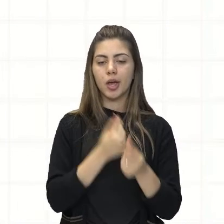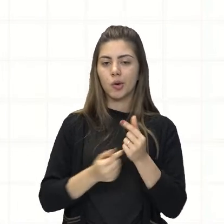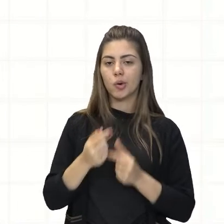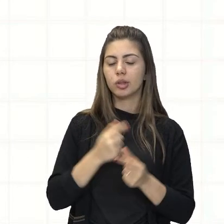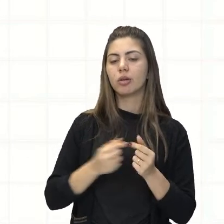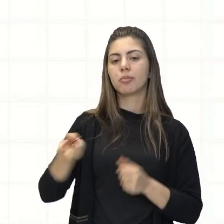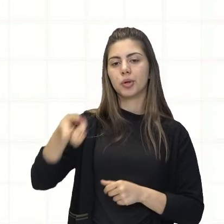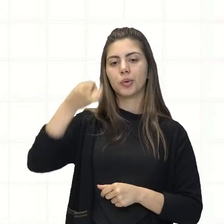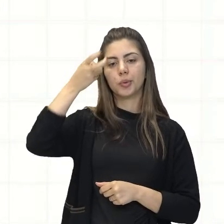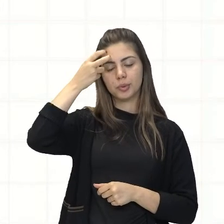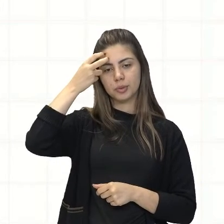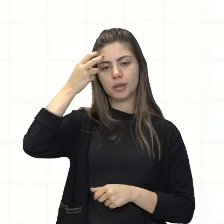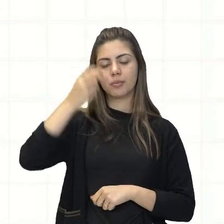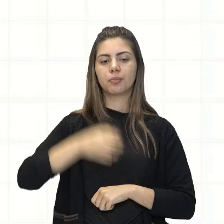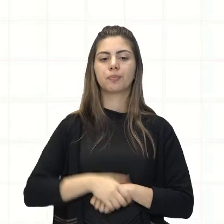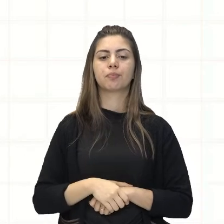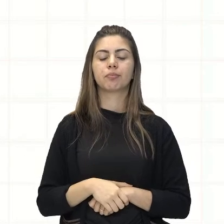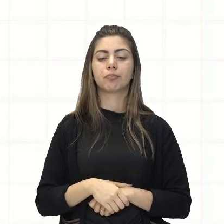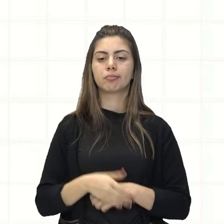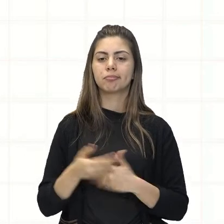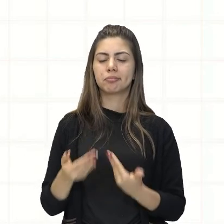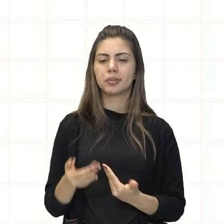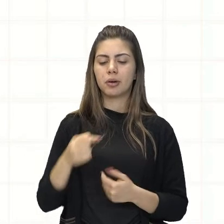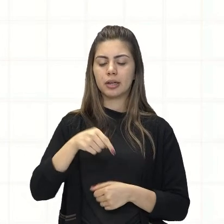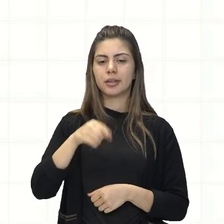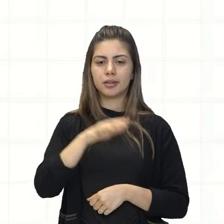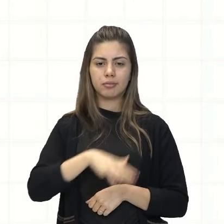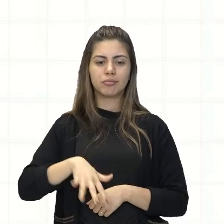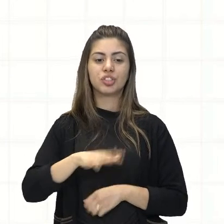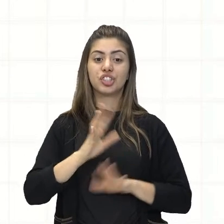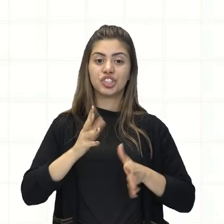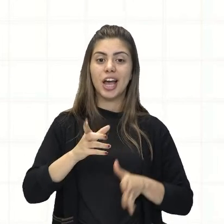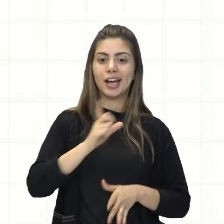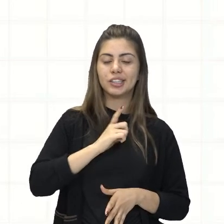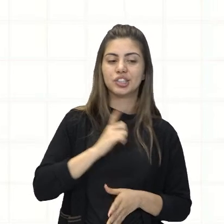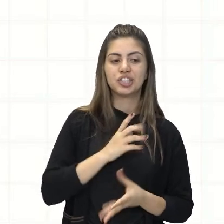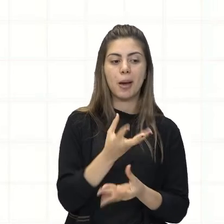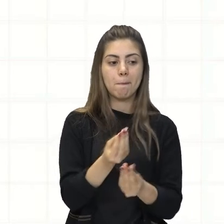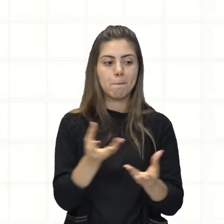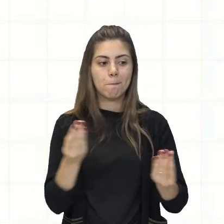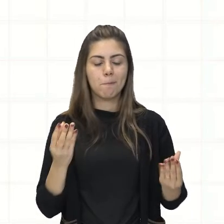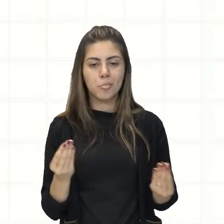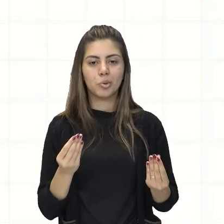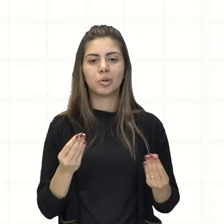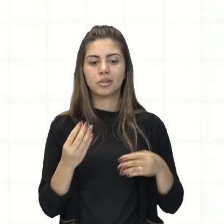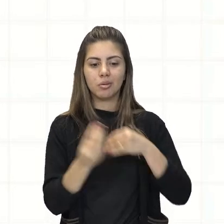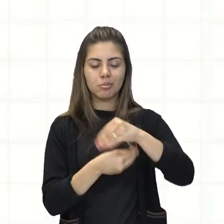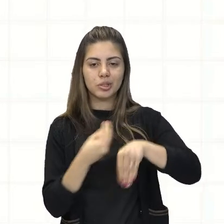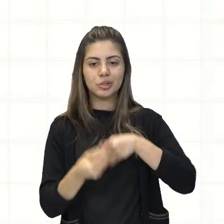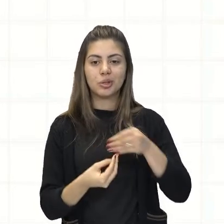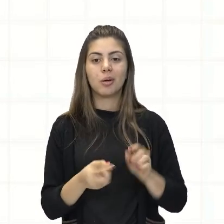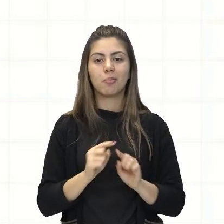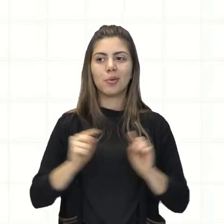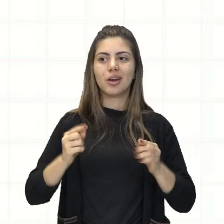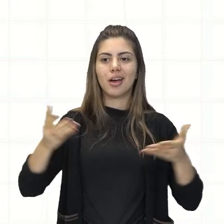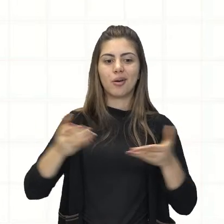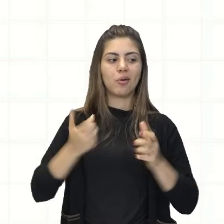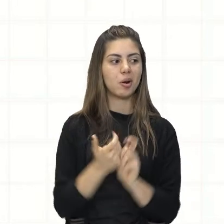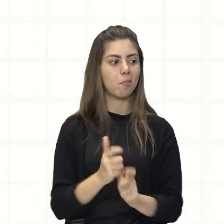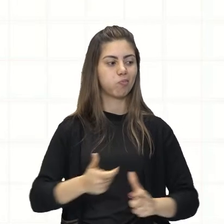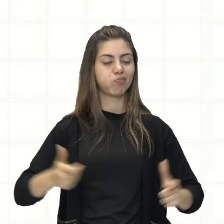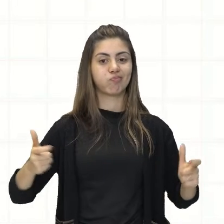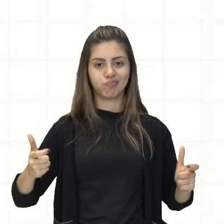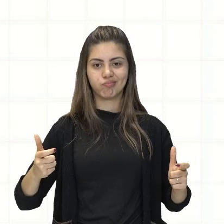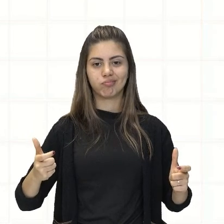e cultural do país. Então, um país que já era diverso, que já era plural, agora vai se tornar ainda mais. Por